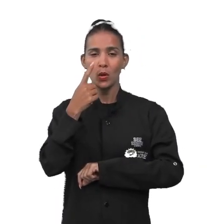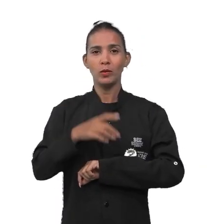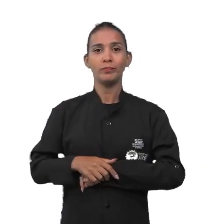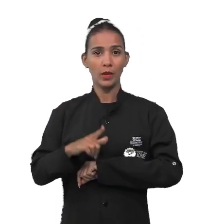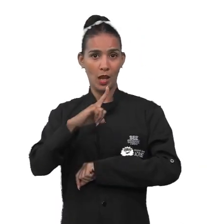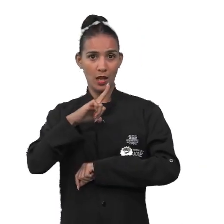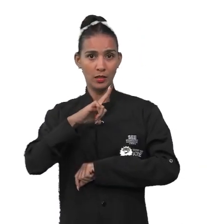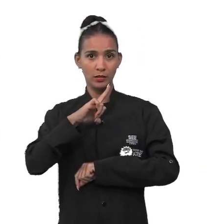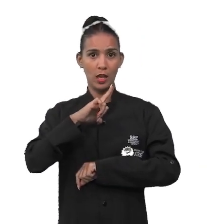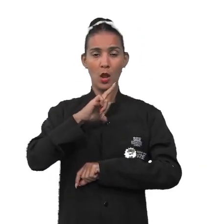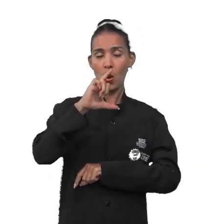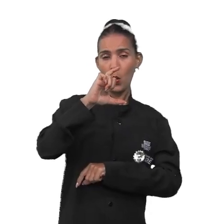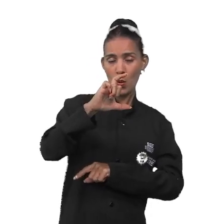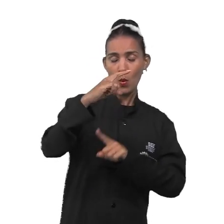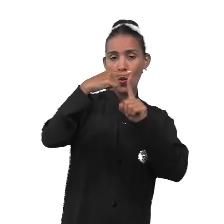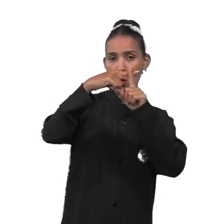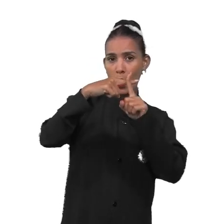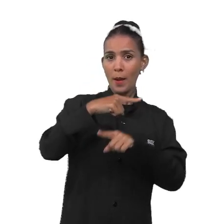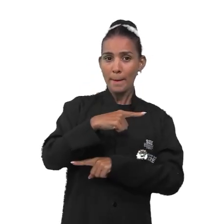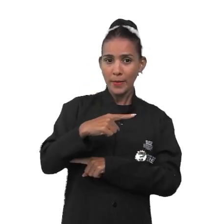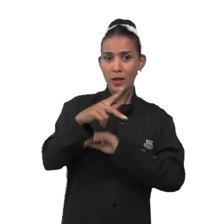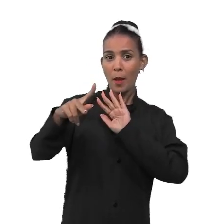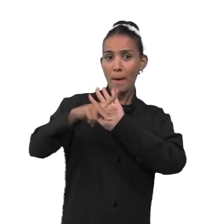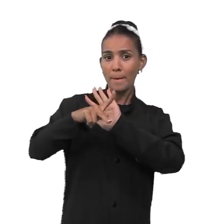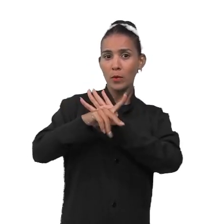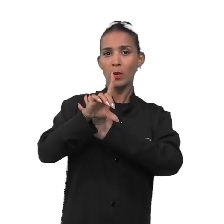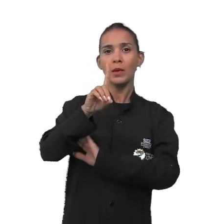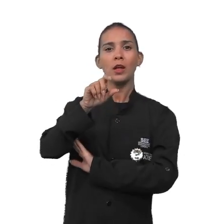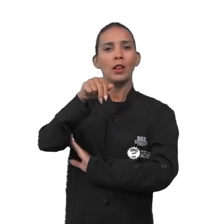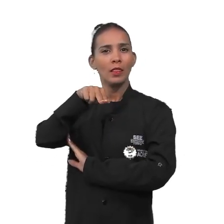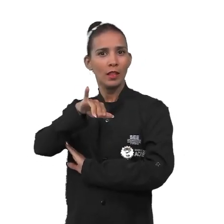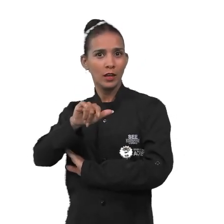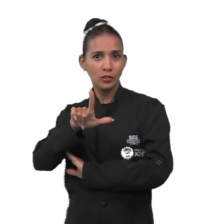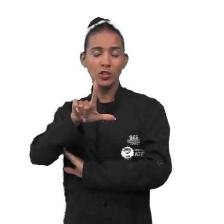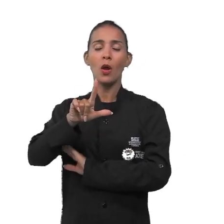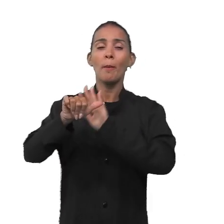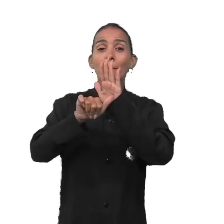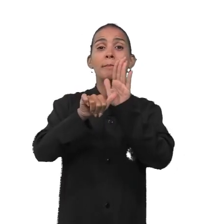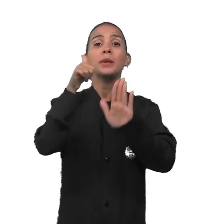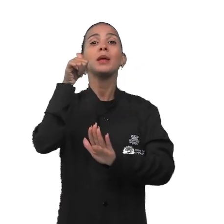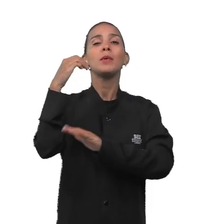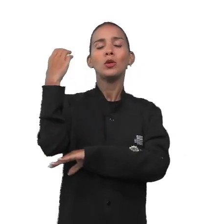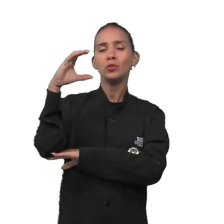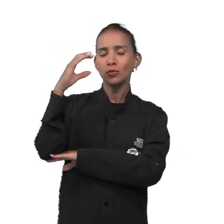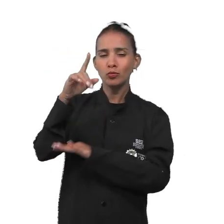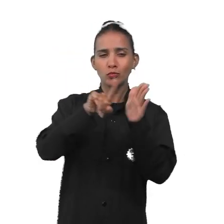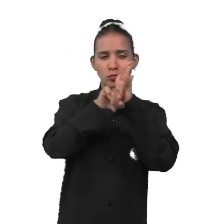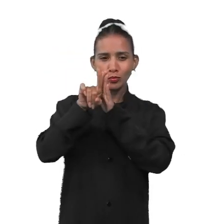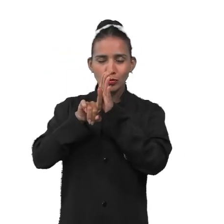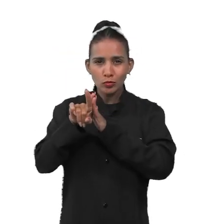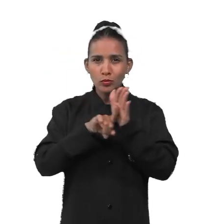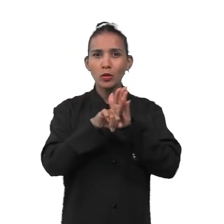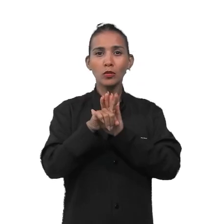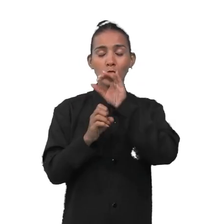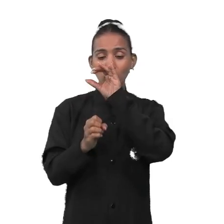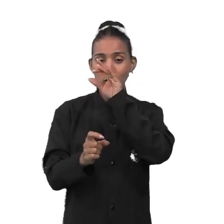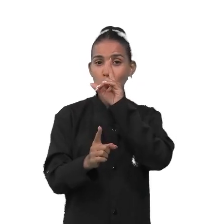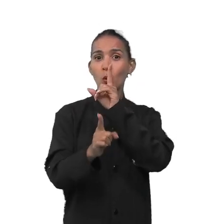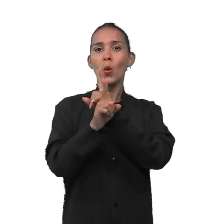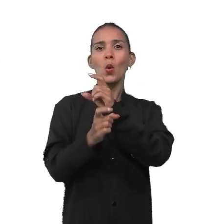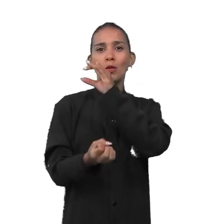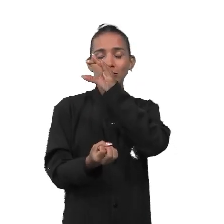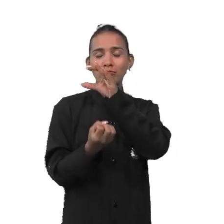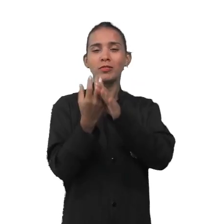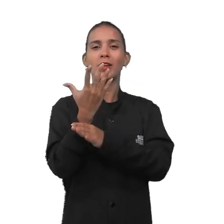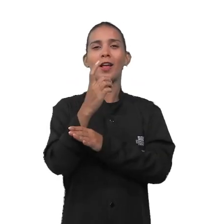de Daniel. A pilha de Daniel foi o primeiro cientista a pensar como que funcionaria uma pilha. Então perceba que